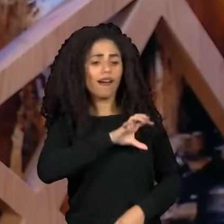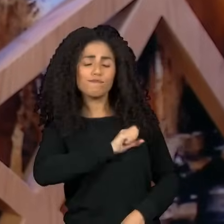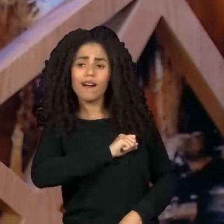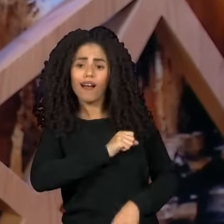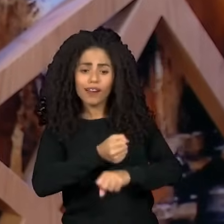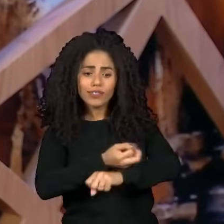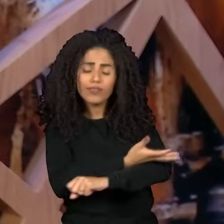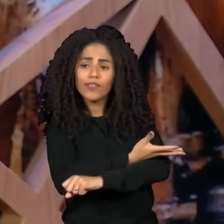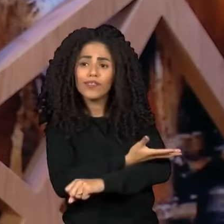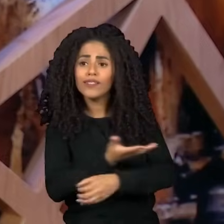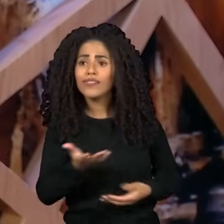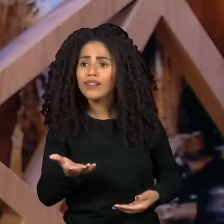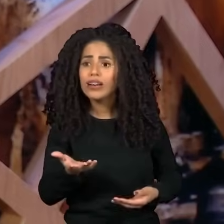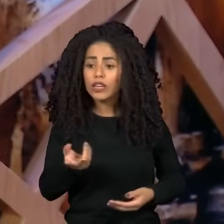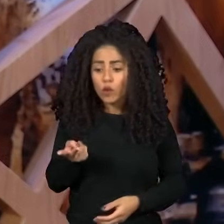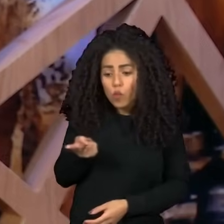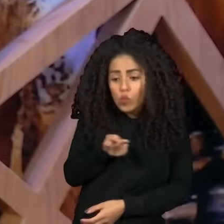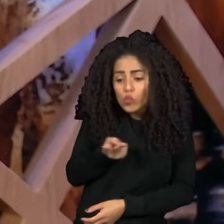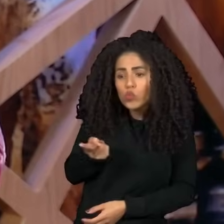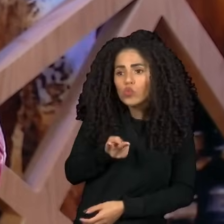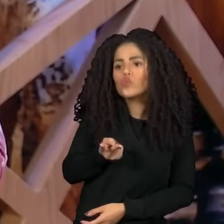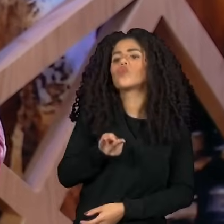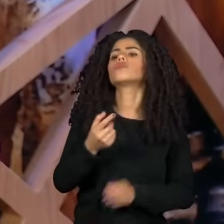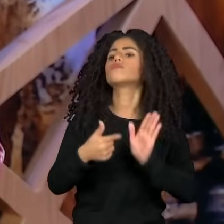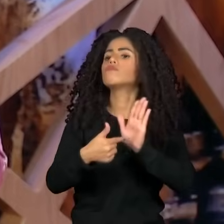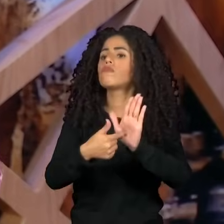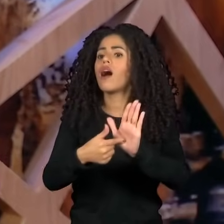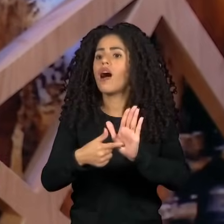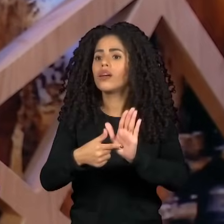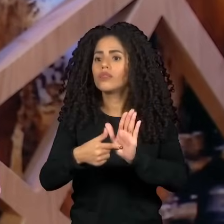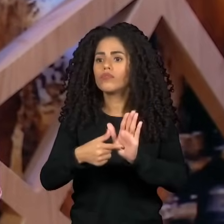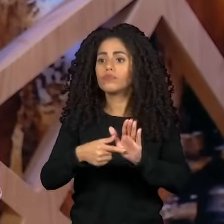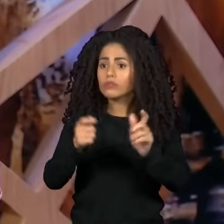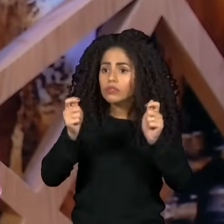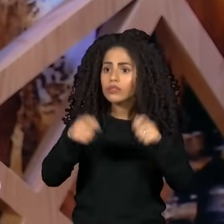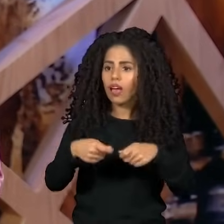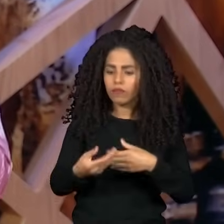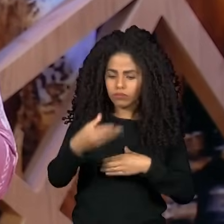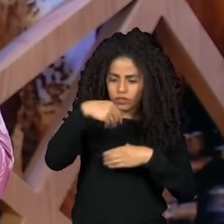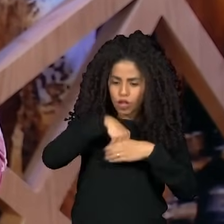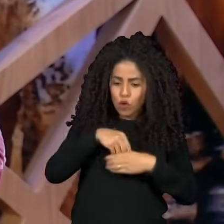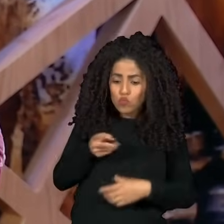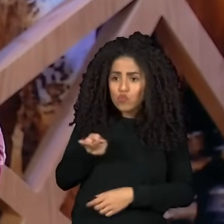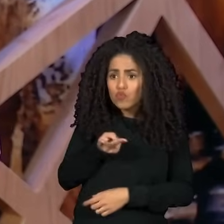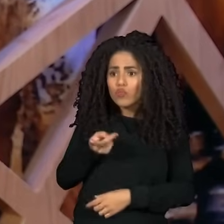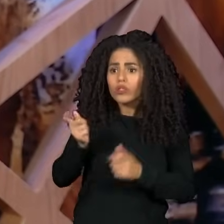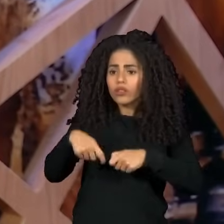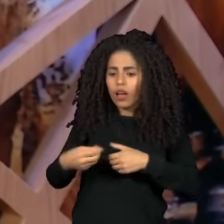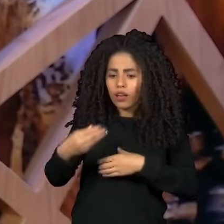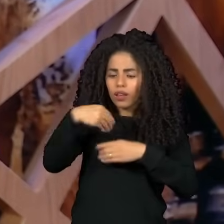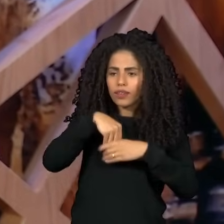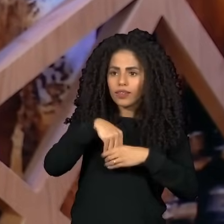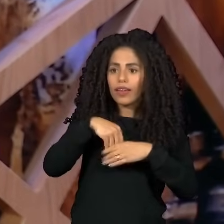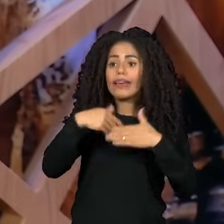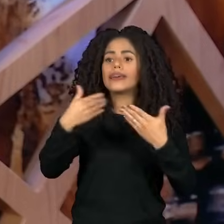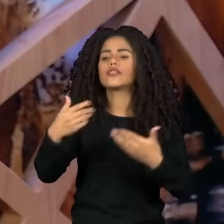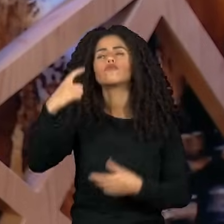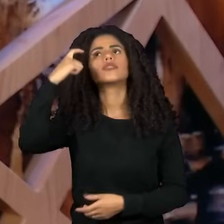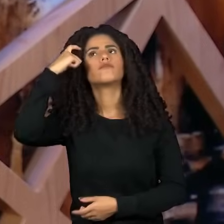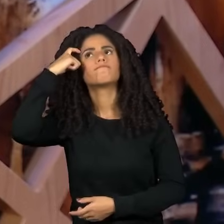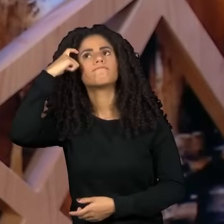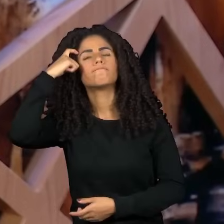sentir, eles são elementos que estão na mesma composição da existência. Então, essa noção de que